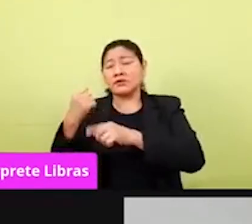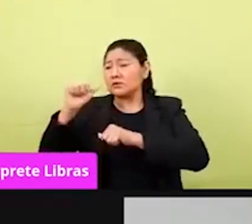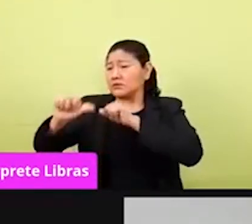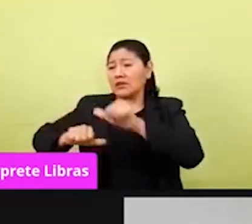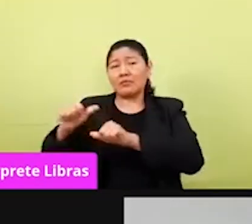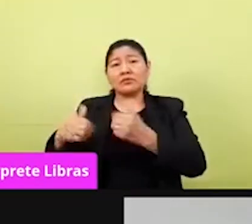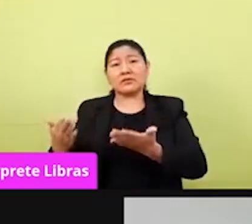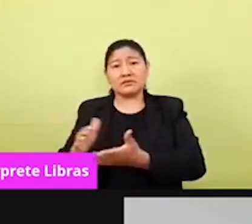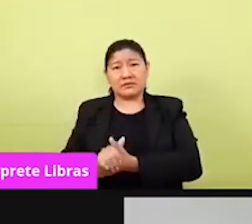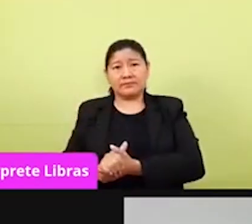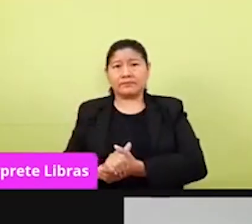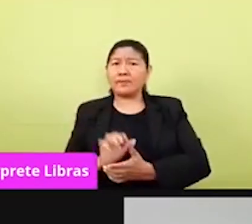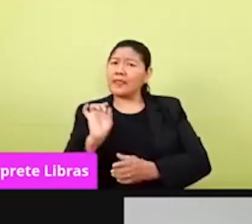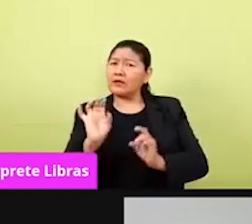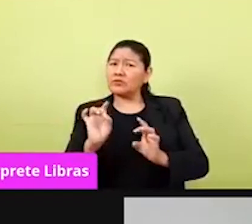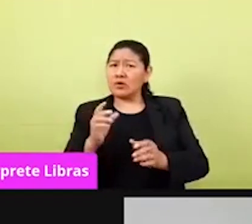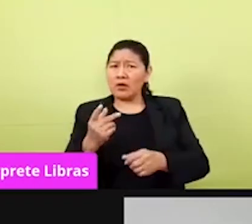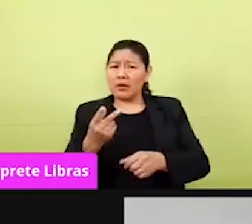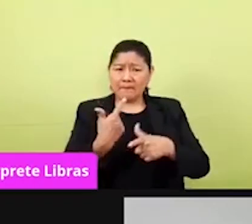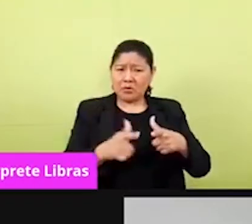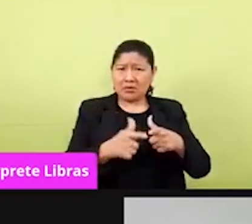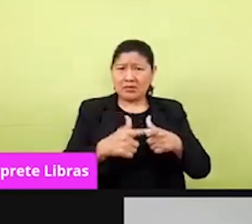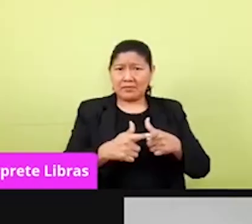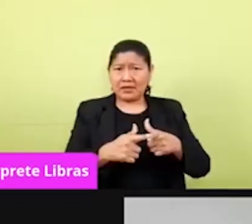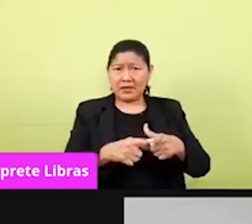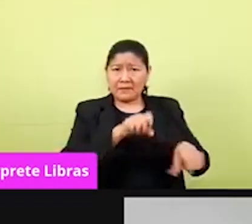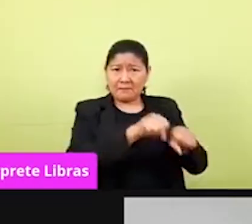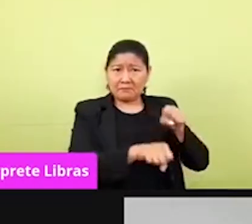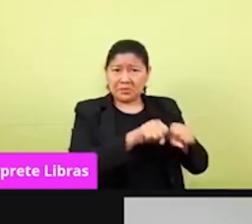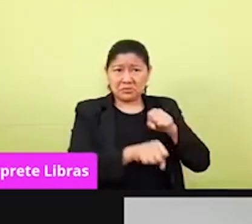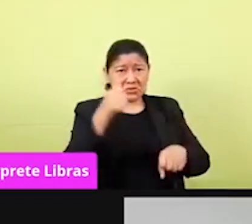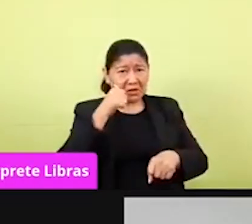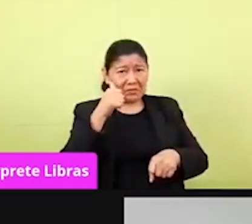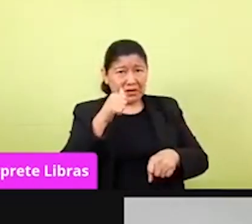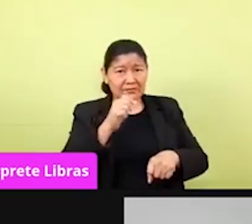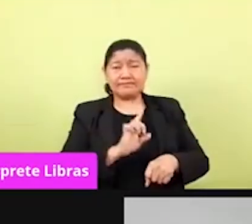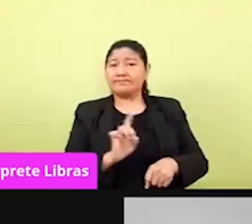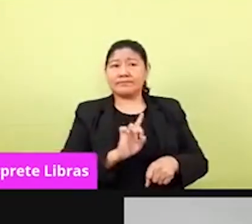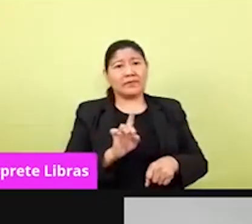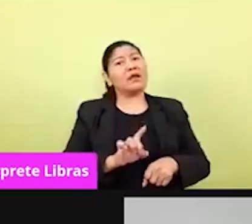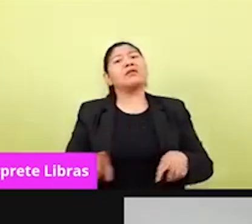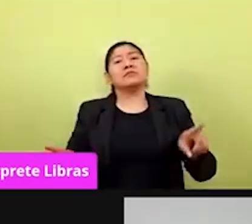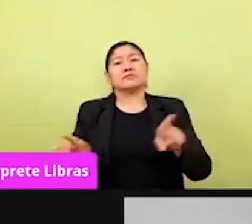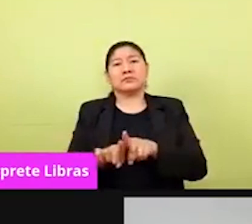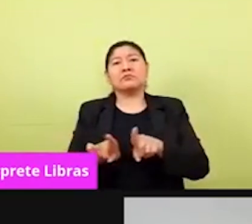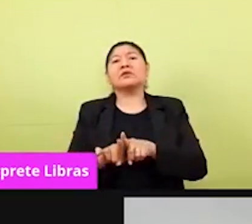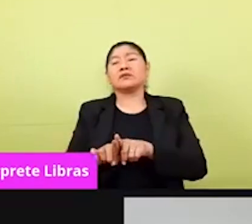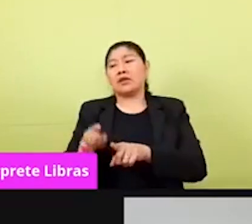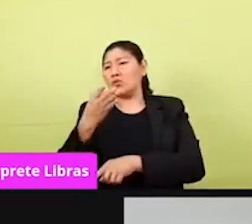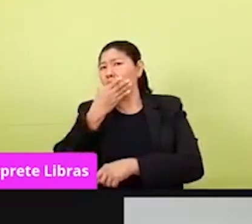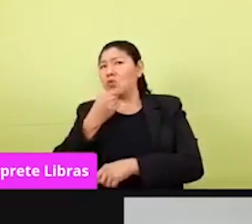é um problema só de mulheres, a violência contra a mulher. Os homens falam, isso é conversa de mulher. Não é conversa de mulher, o homem